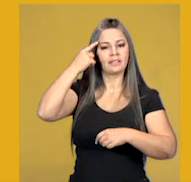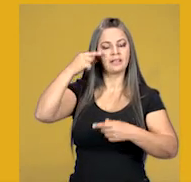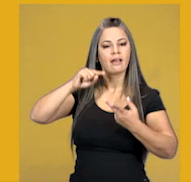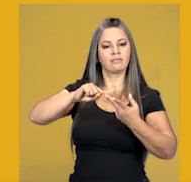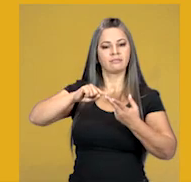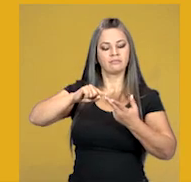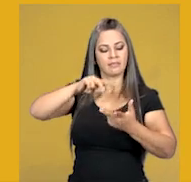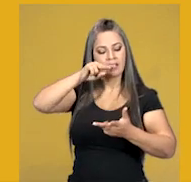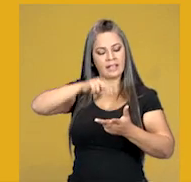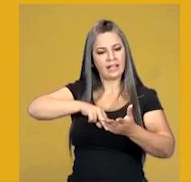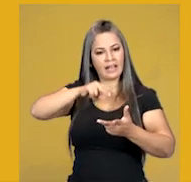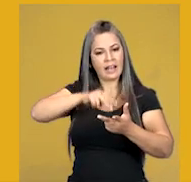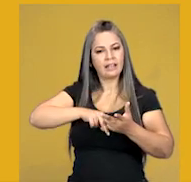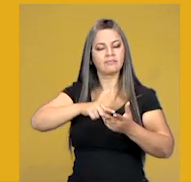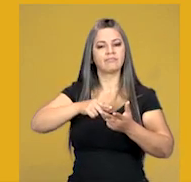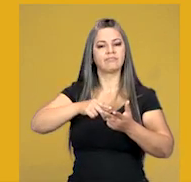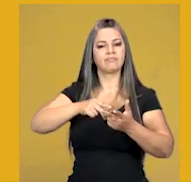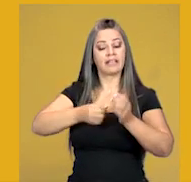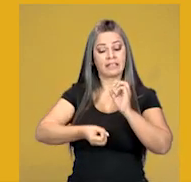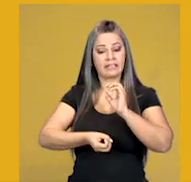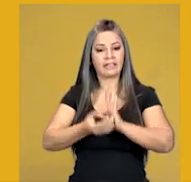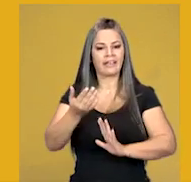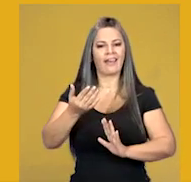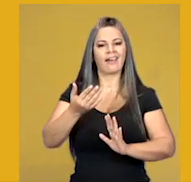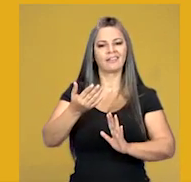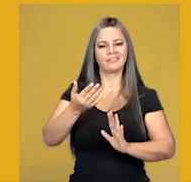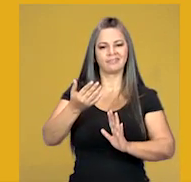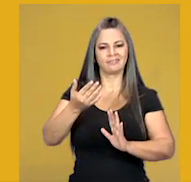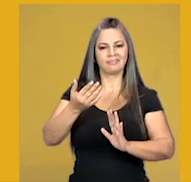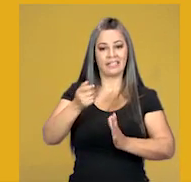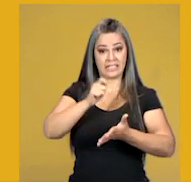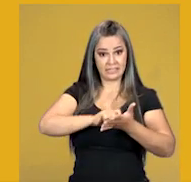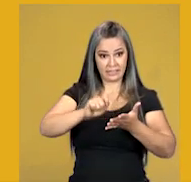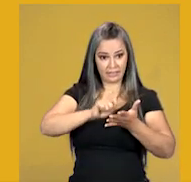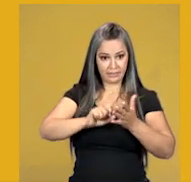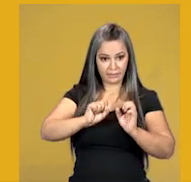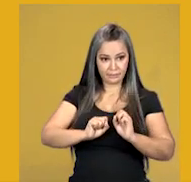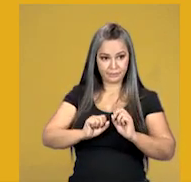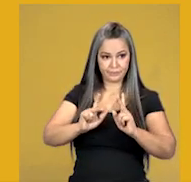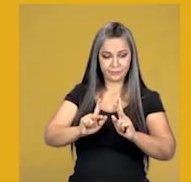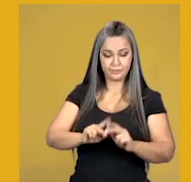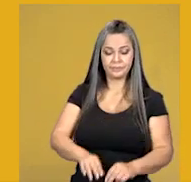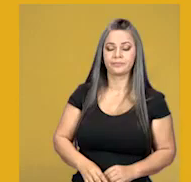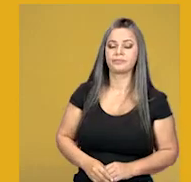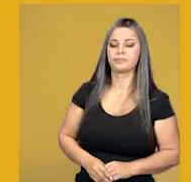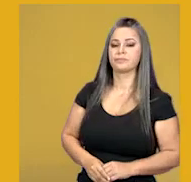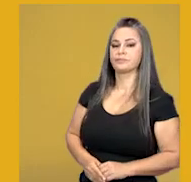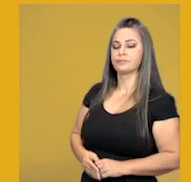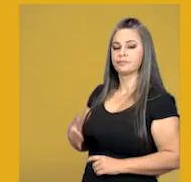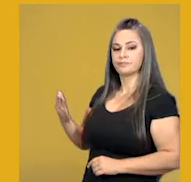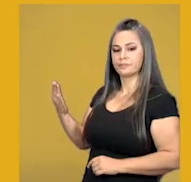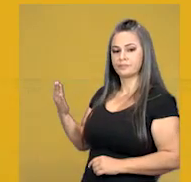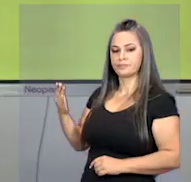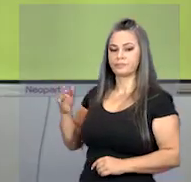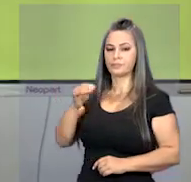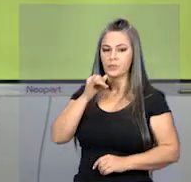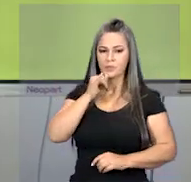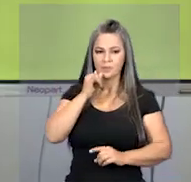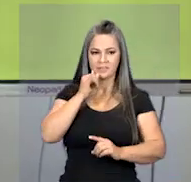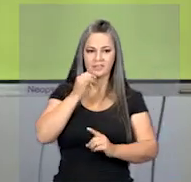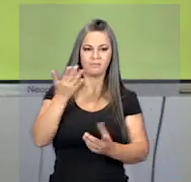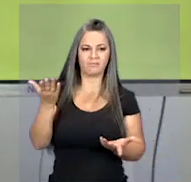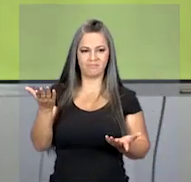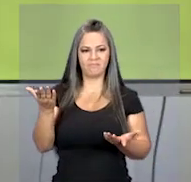A literatura, qual que é o papel dela? Porque se eu falo em algo oral, um texto que é falado, que é lido, ou que